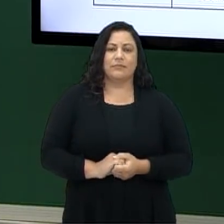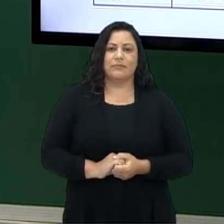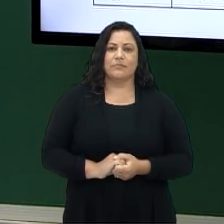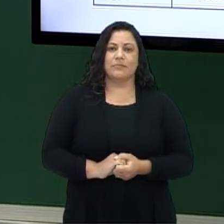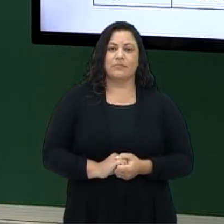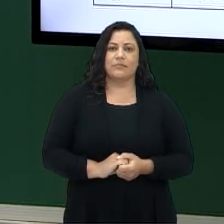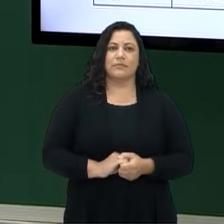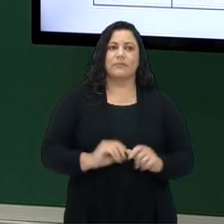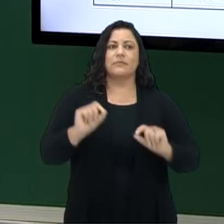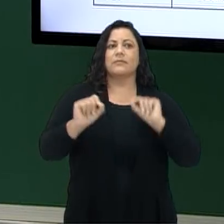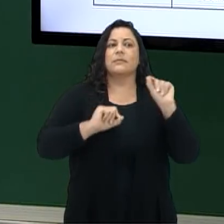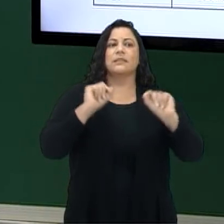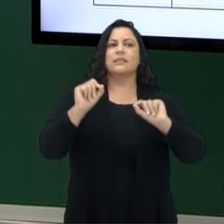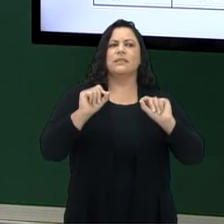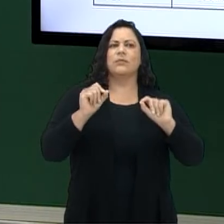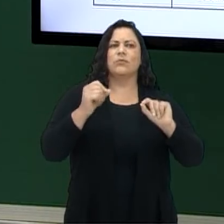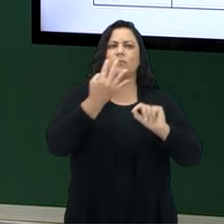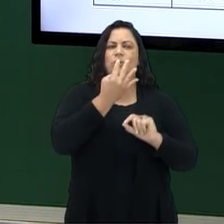São